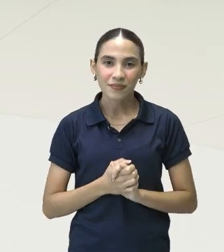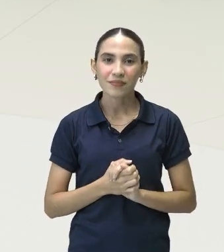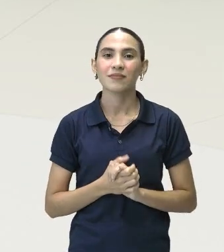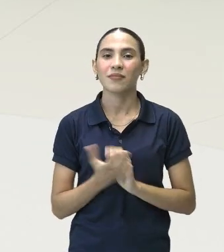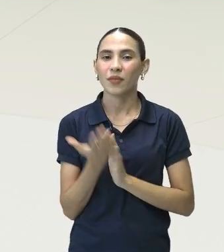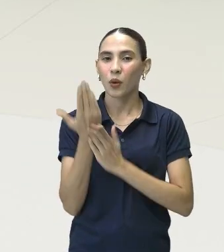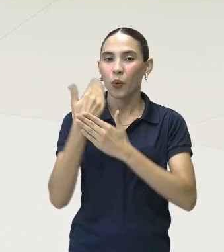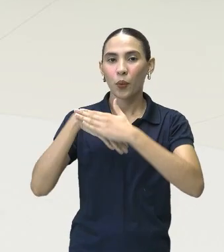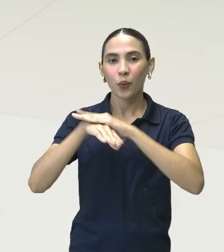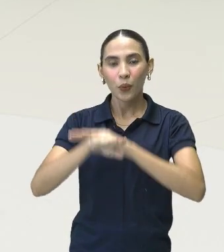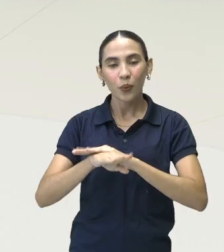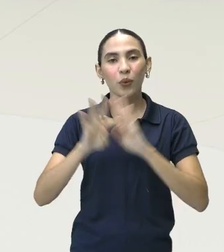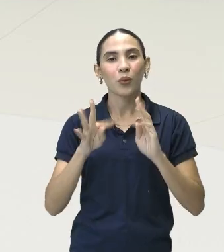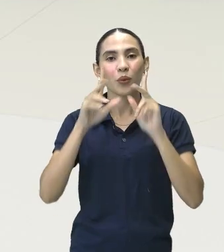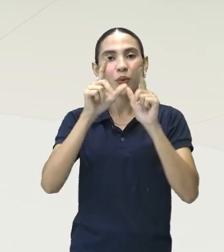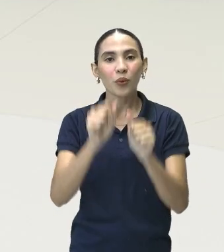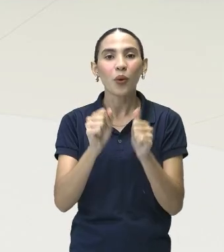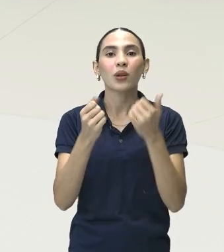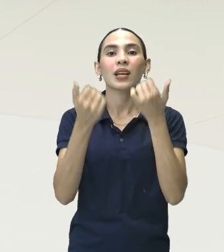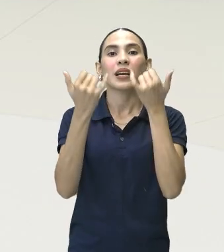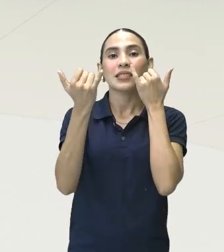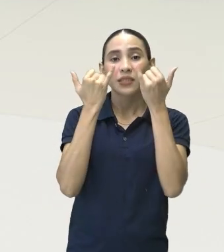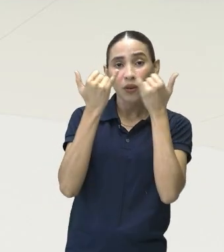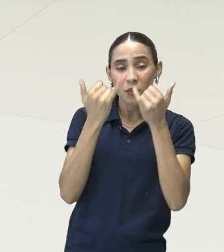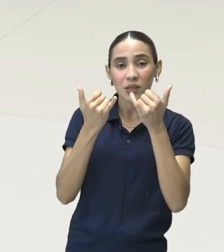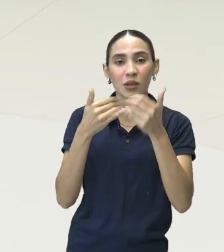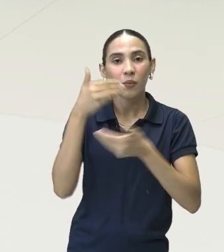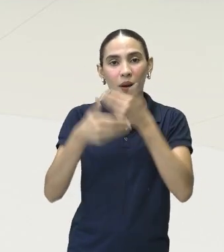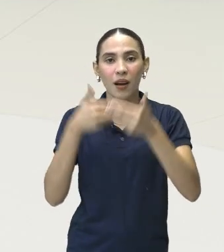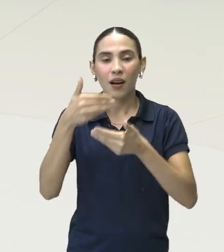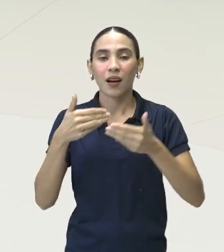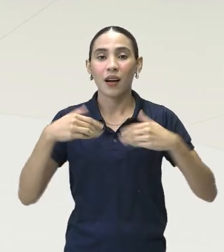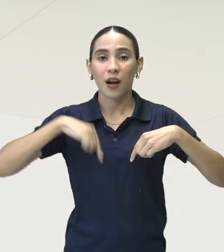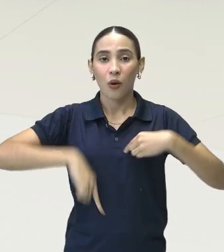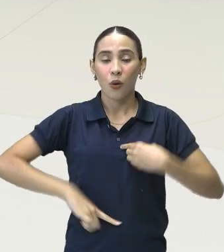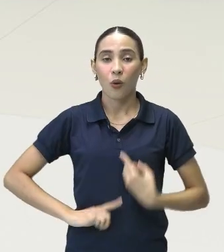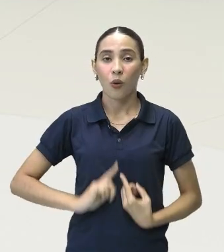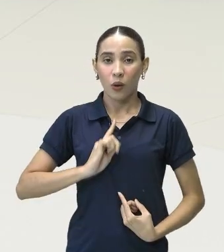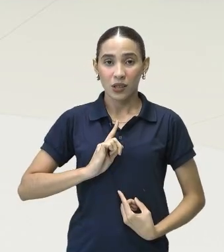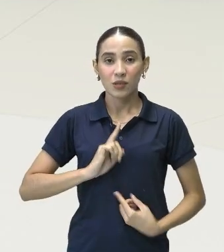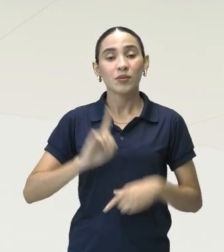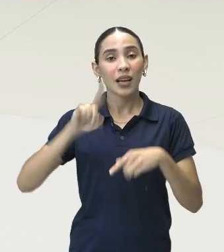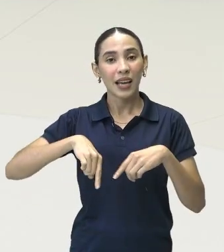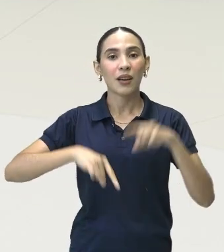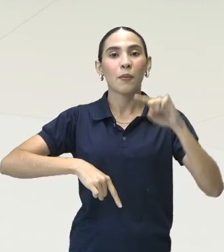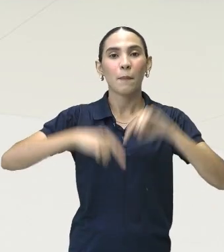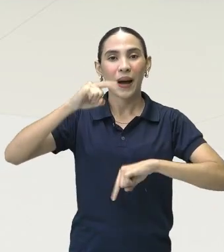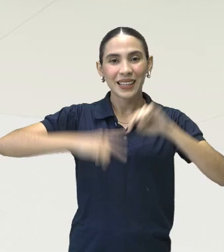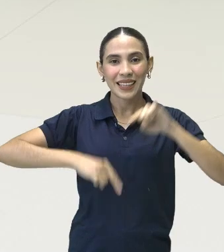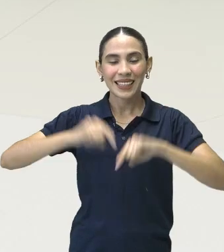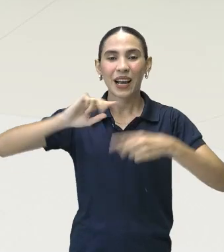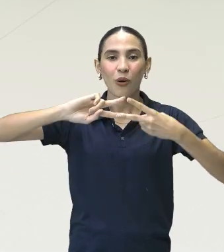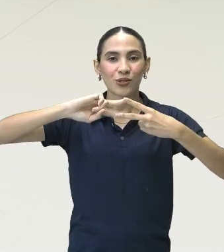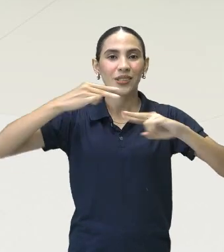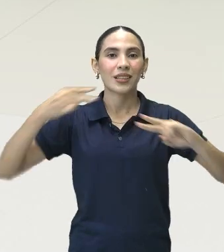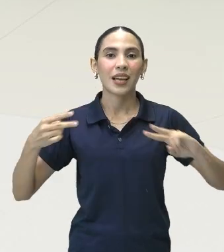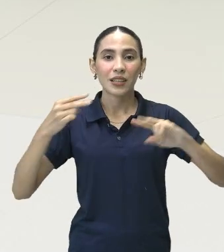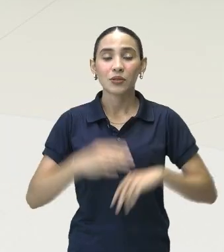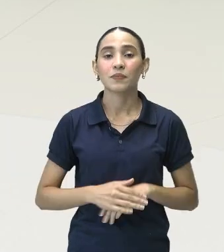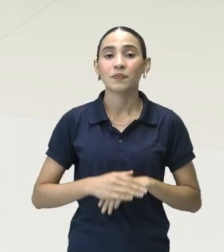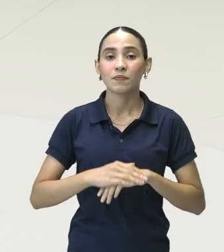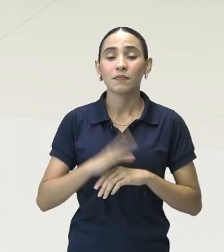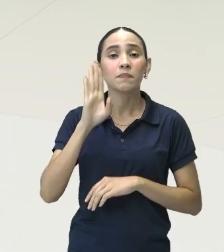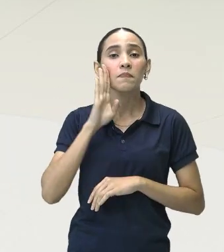guarda todas as instruções para o funcionamento do organismo. Esse é o material genético. Ele